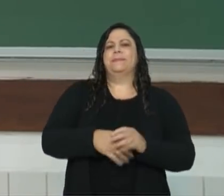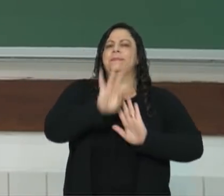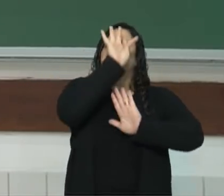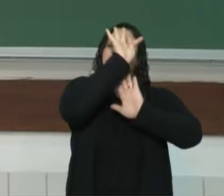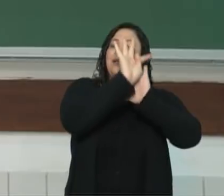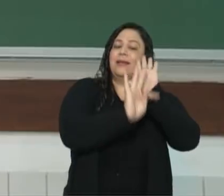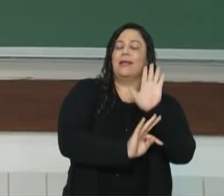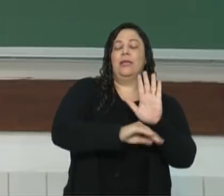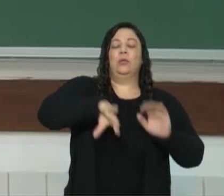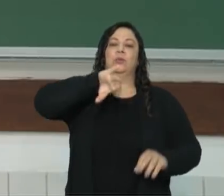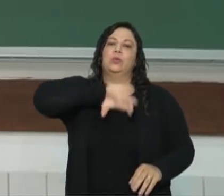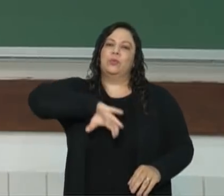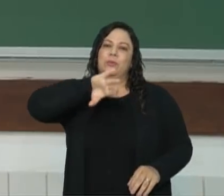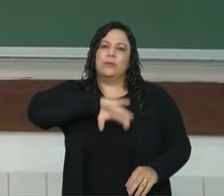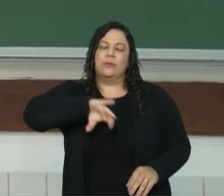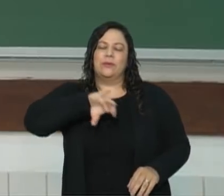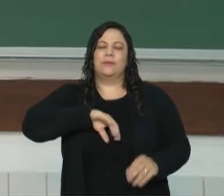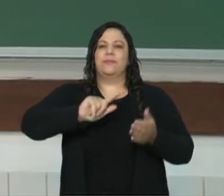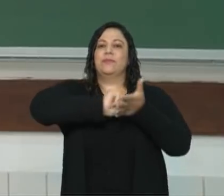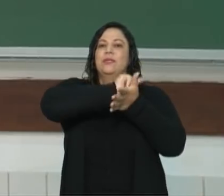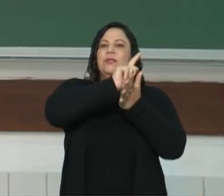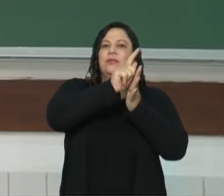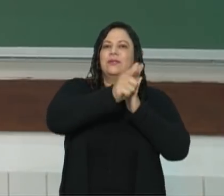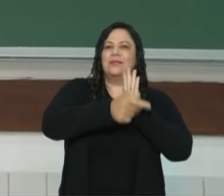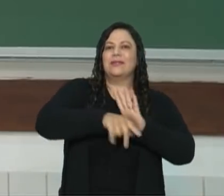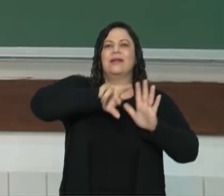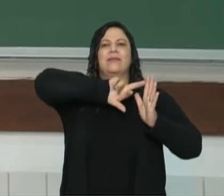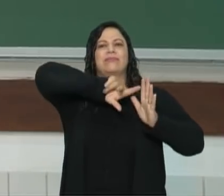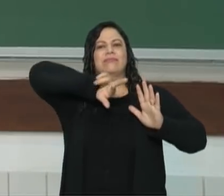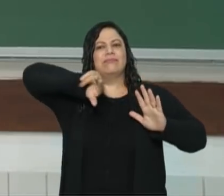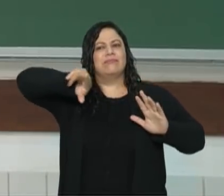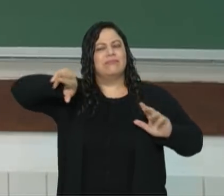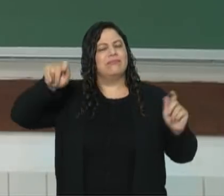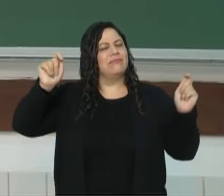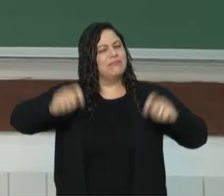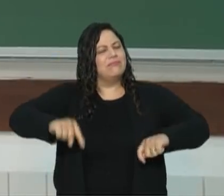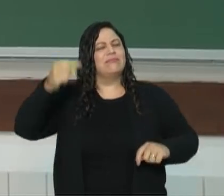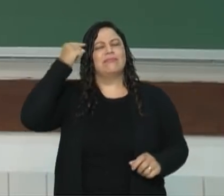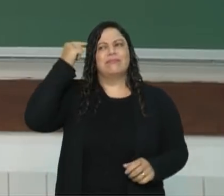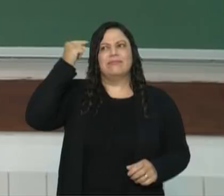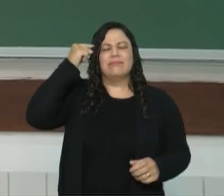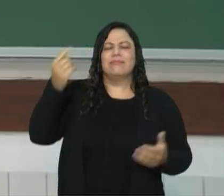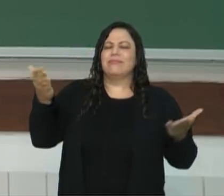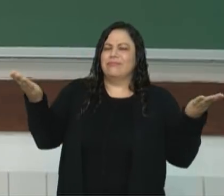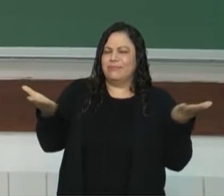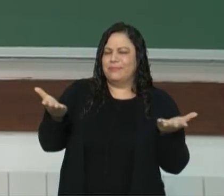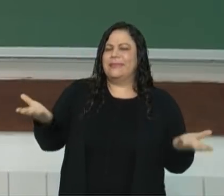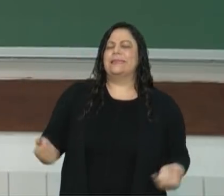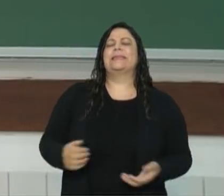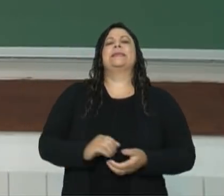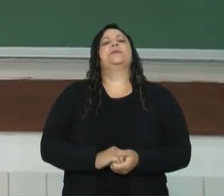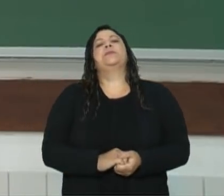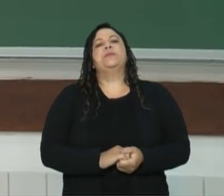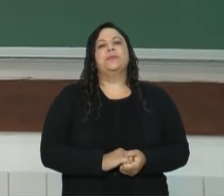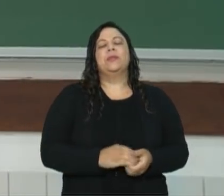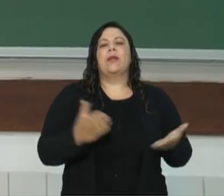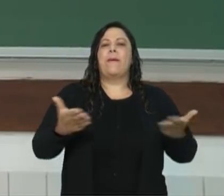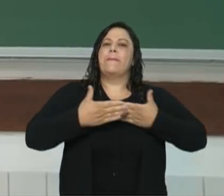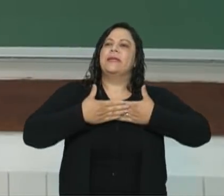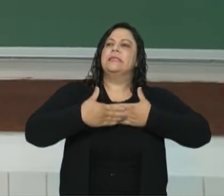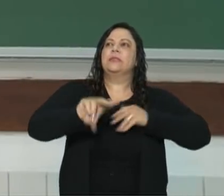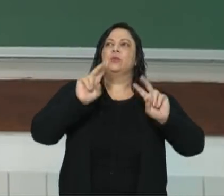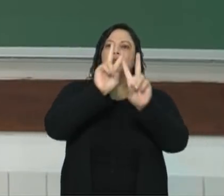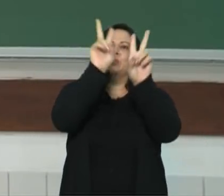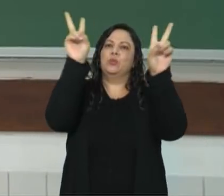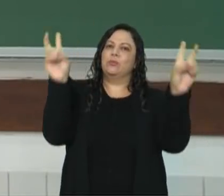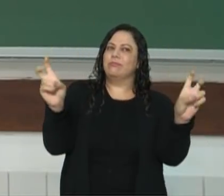portuguesa, gêneros textuais, né? A gente está falando aí de vários gêneros, estamos pensando, interpretando, a partir de algumas